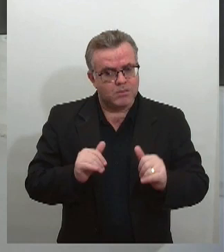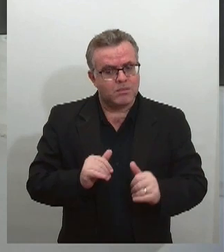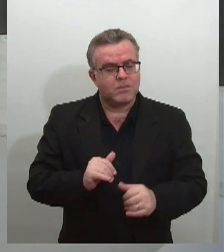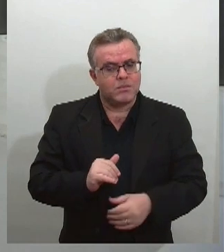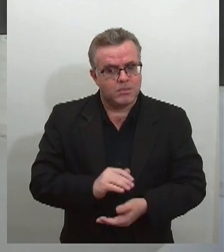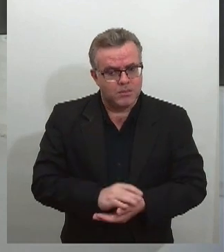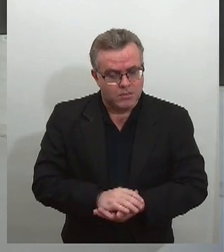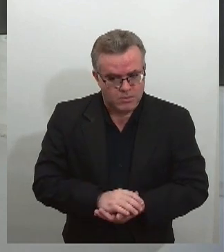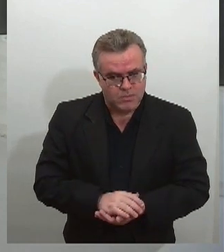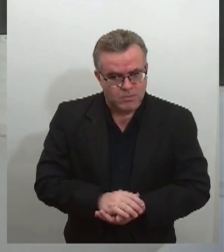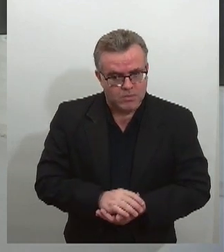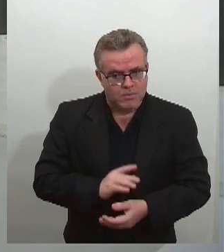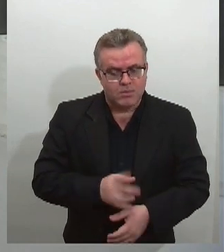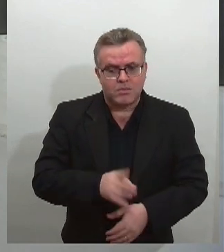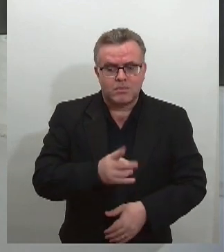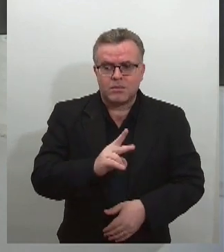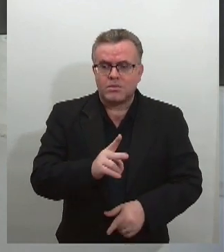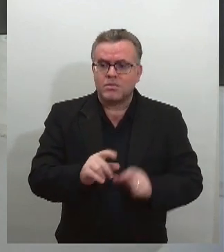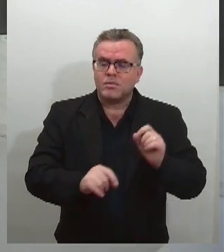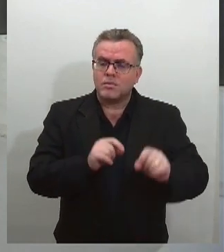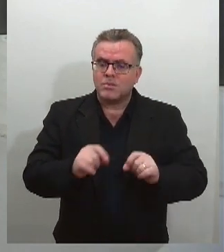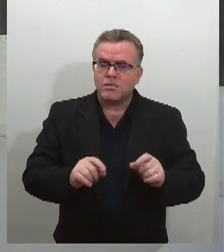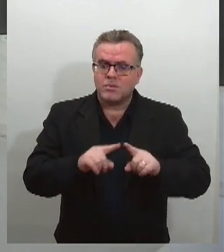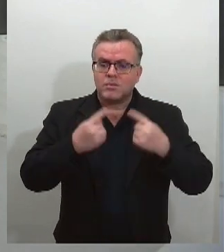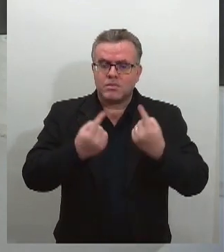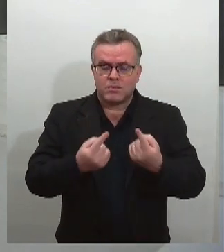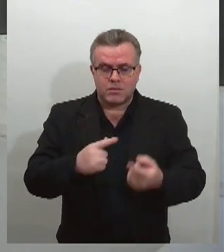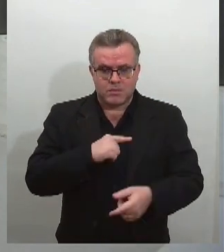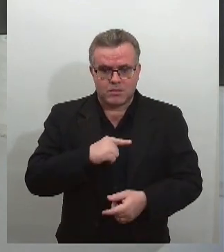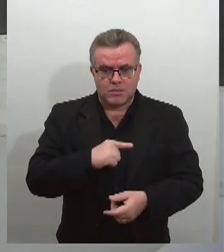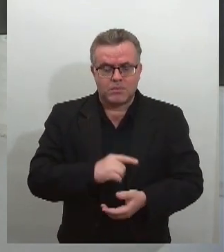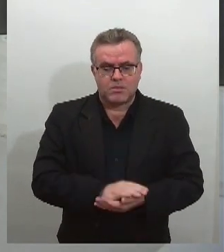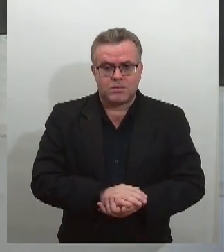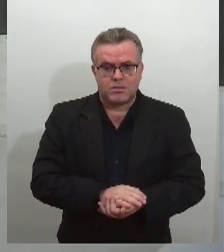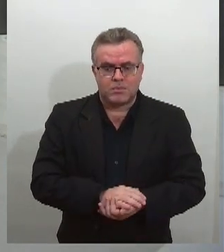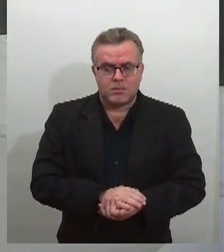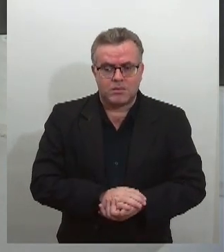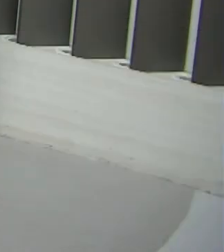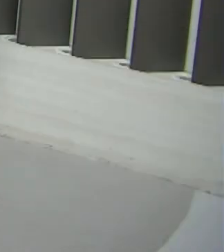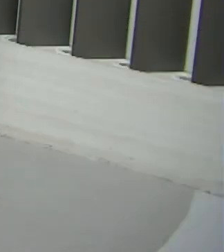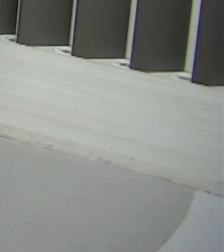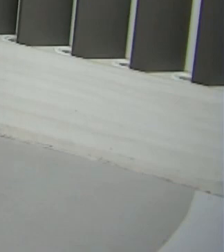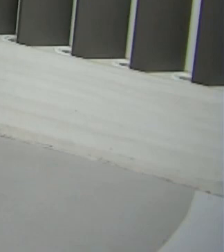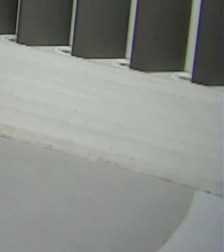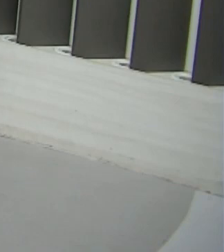Direto do Plenário, após a sessão plenária. Até o nosso próximo encontro.